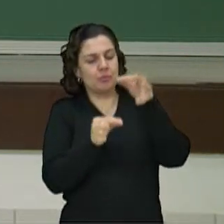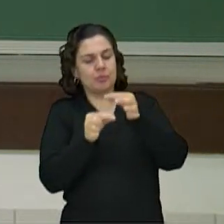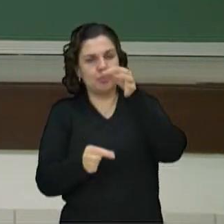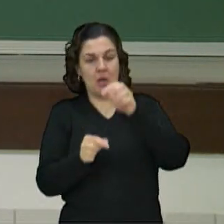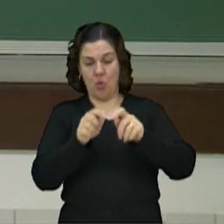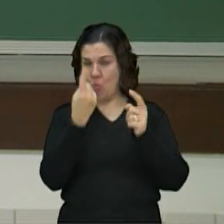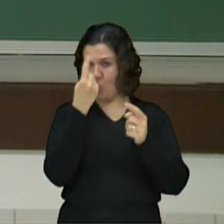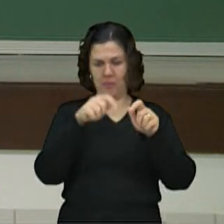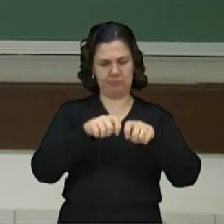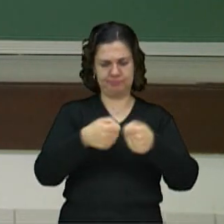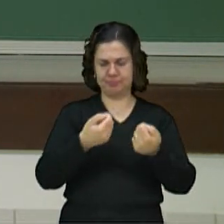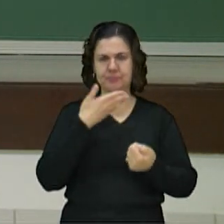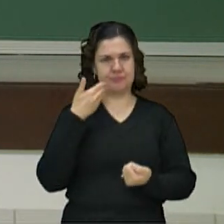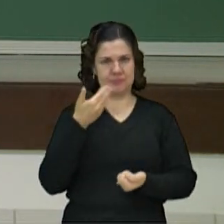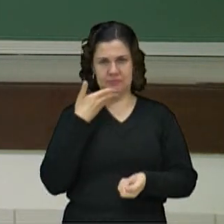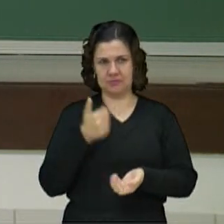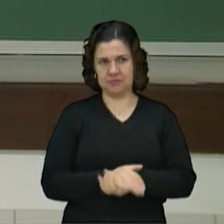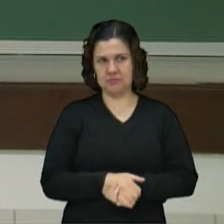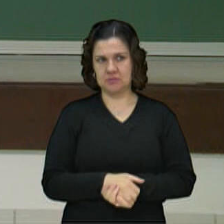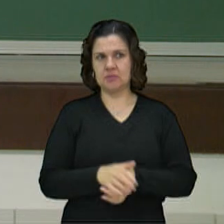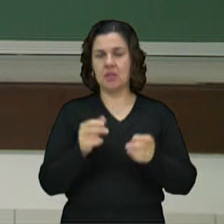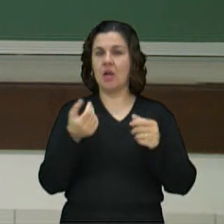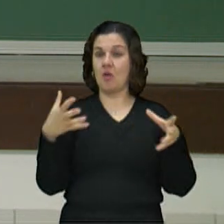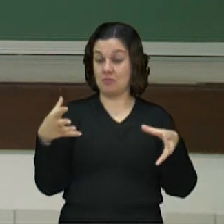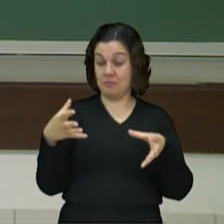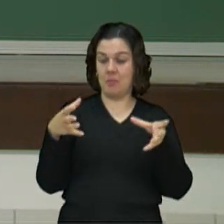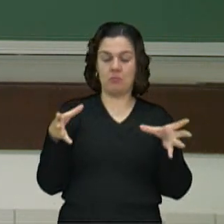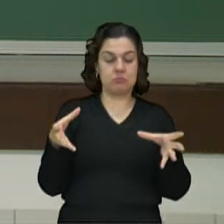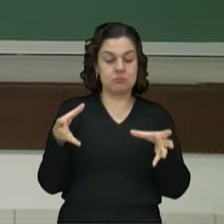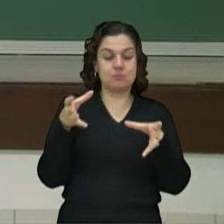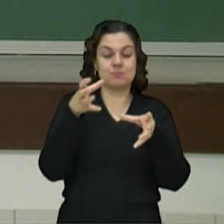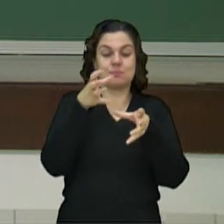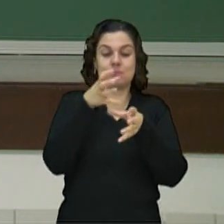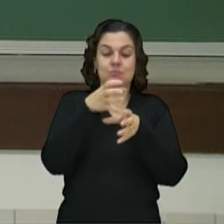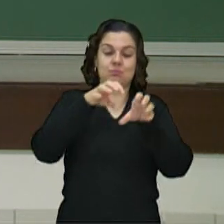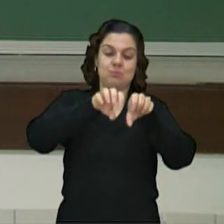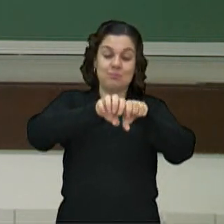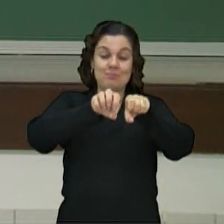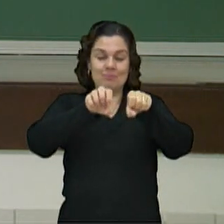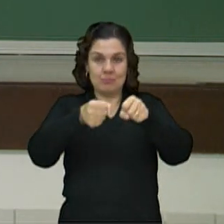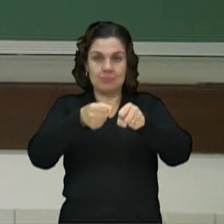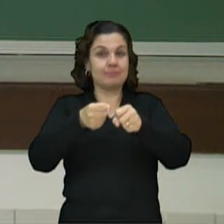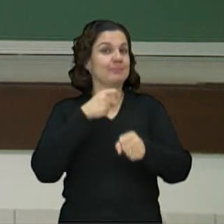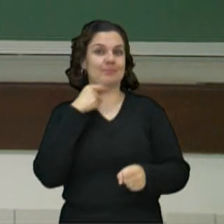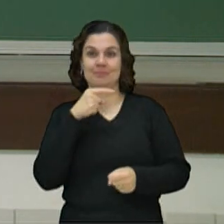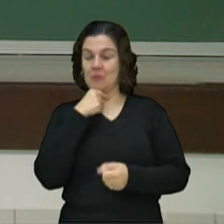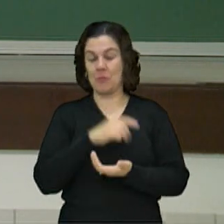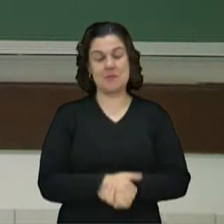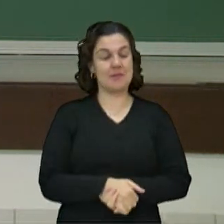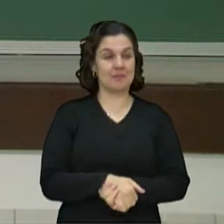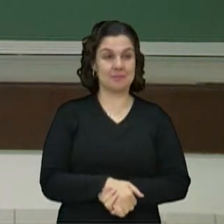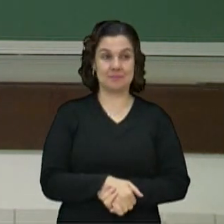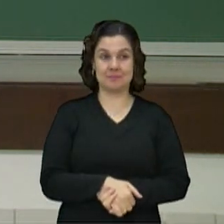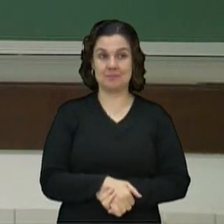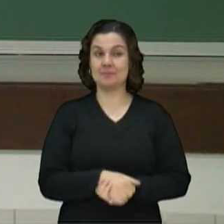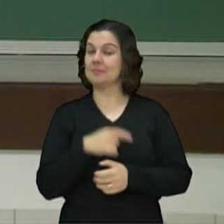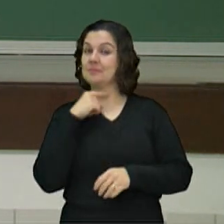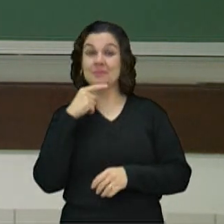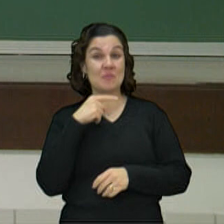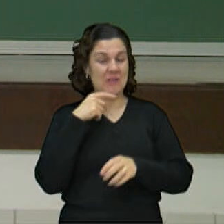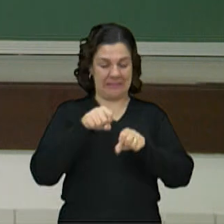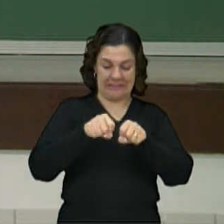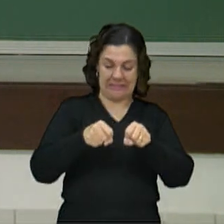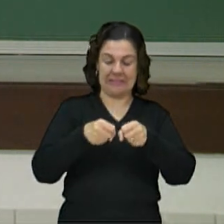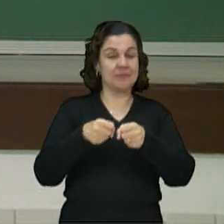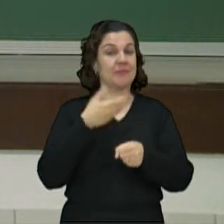uma só você quebra. Uma vareta quebra tranquilo. A ideia do fascismo é todas as varas reunidas, as varetas você não consegue quebrar